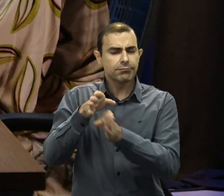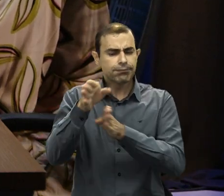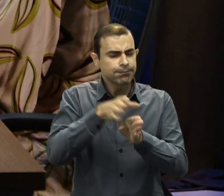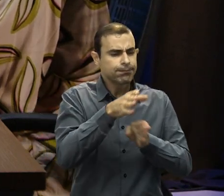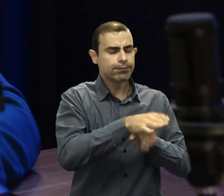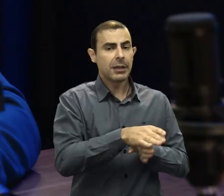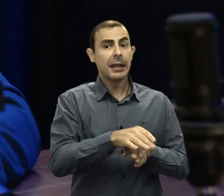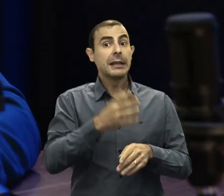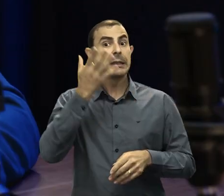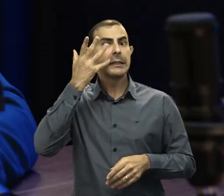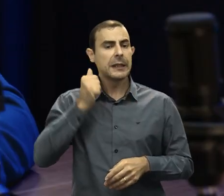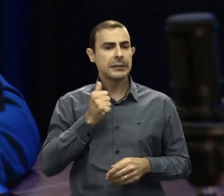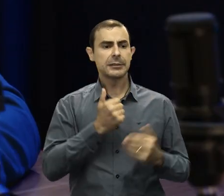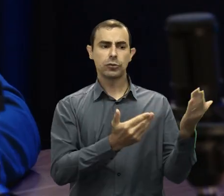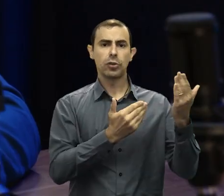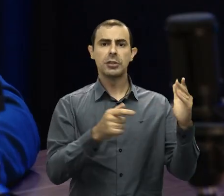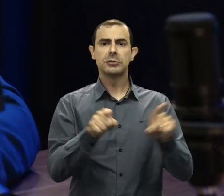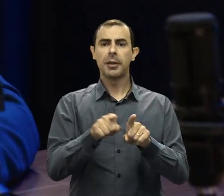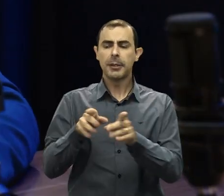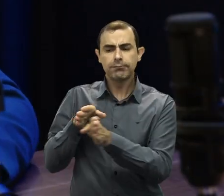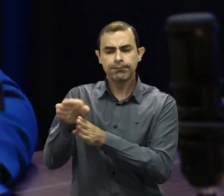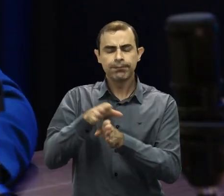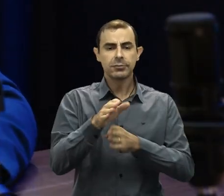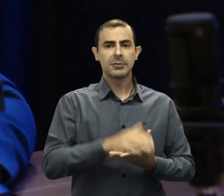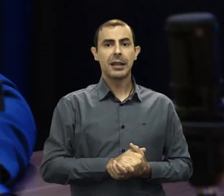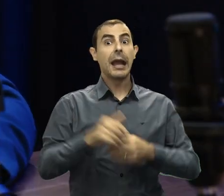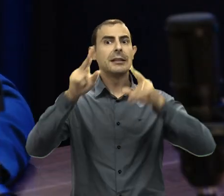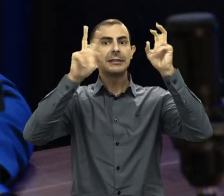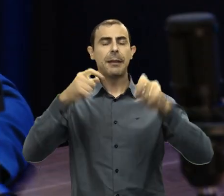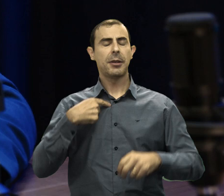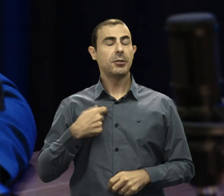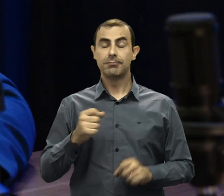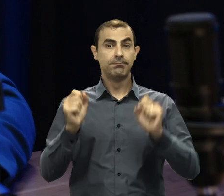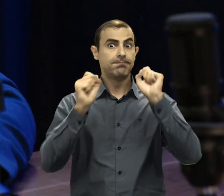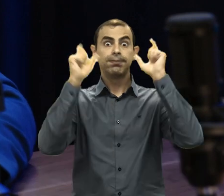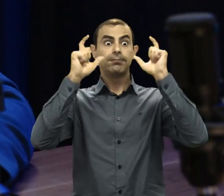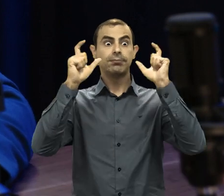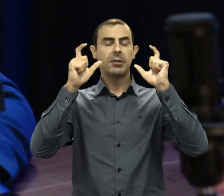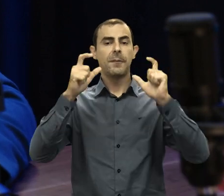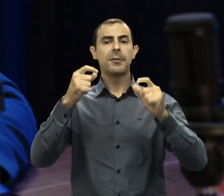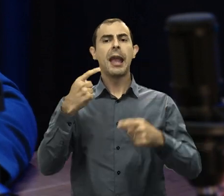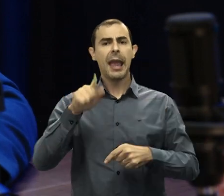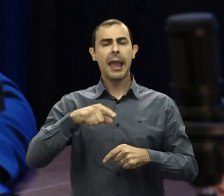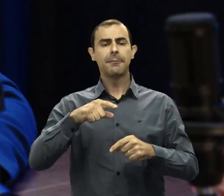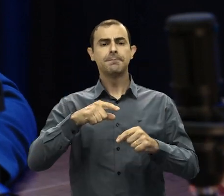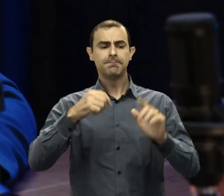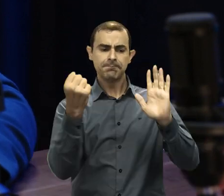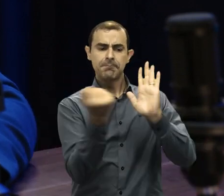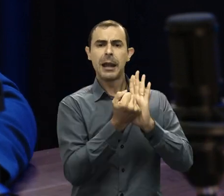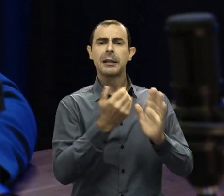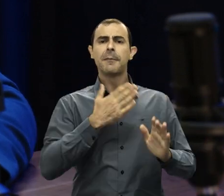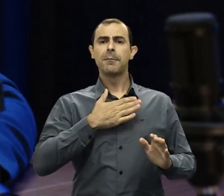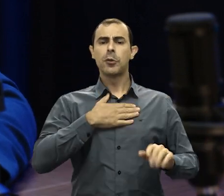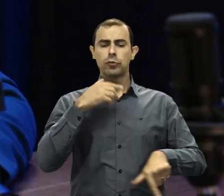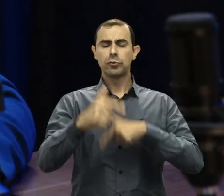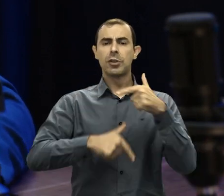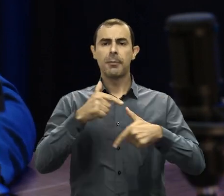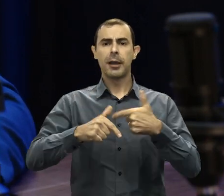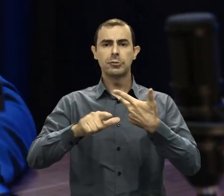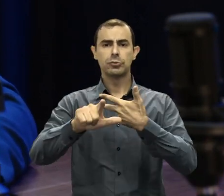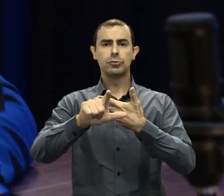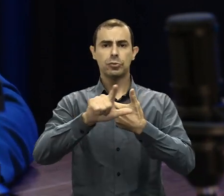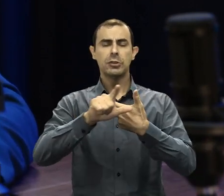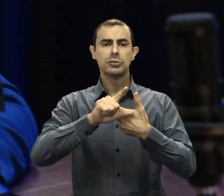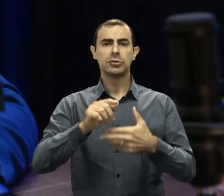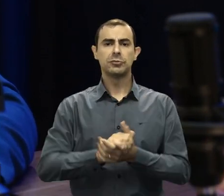para a criança e para o adolescente. Então, foi uma pauta assim, que me chamou muita atenção, que se tornou um dos carros-chefes do nosso trabalho